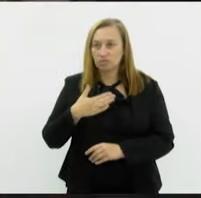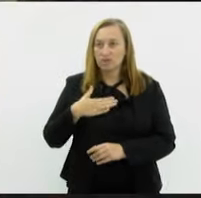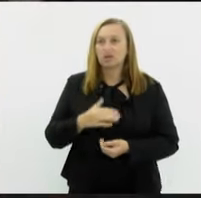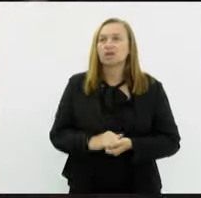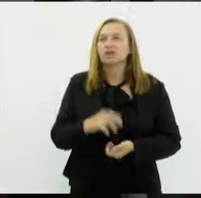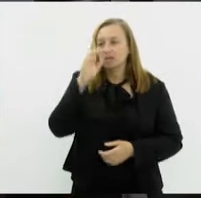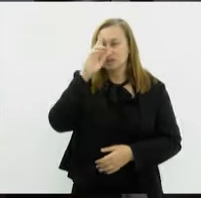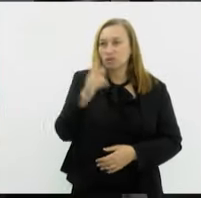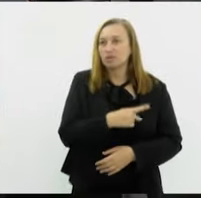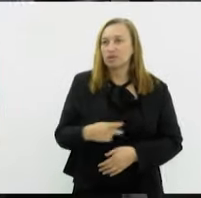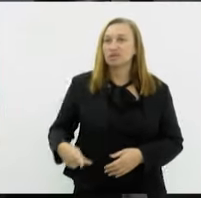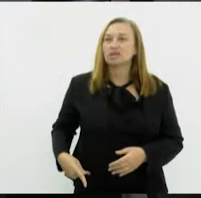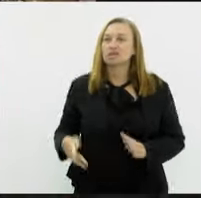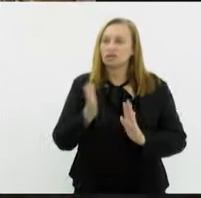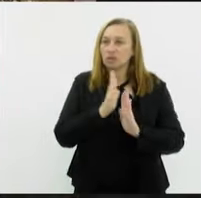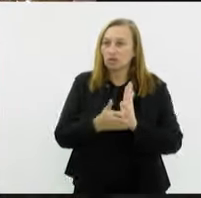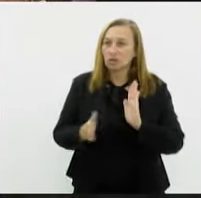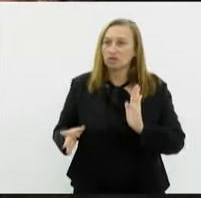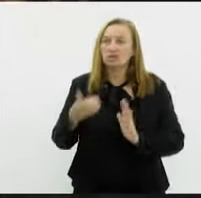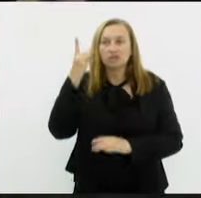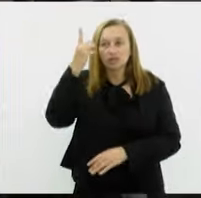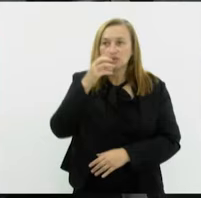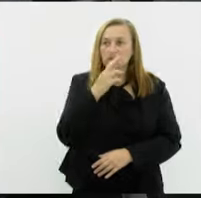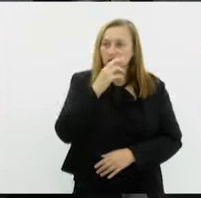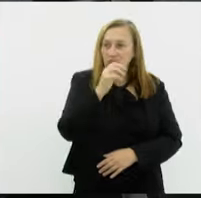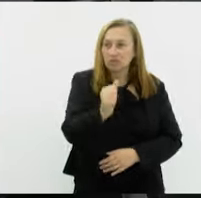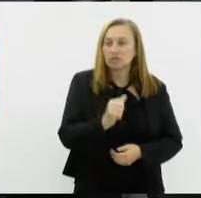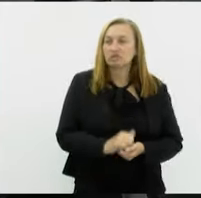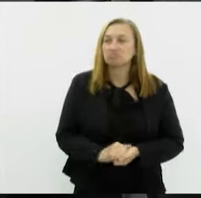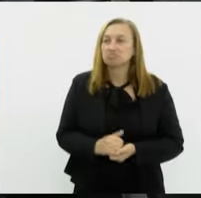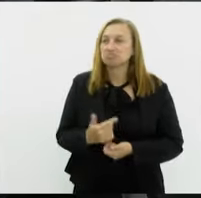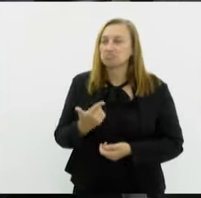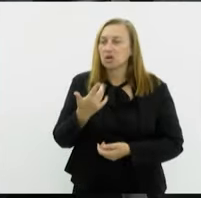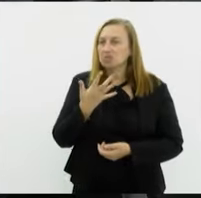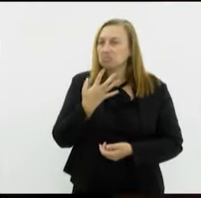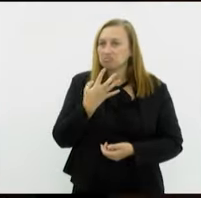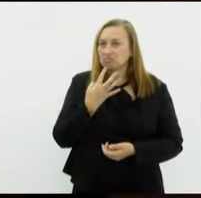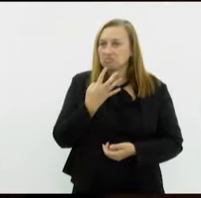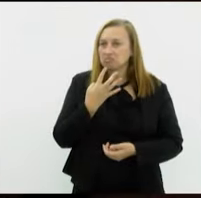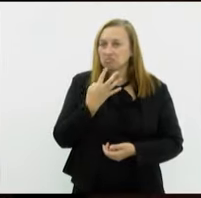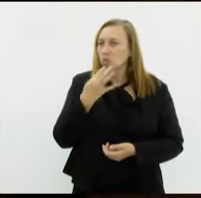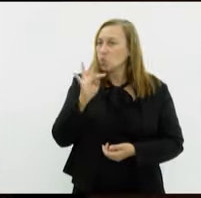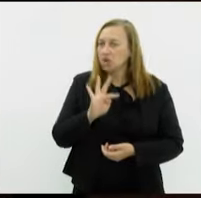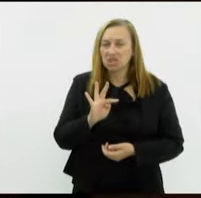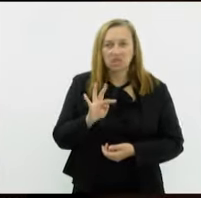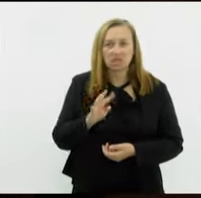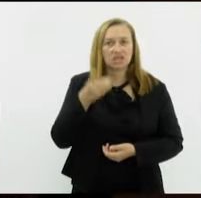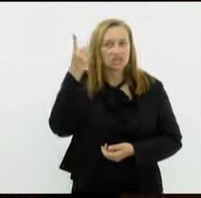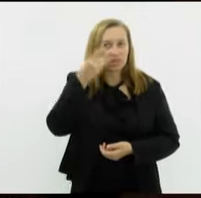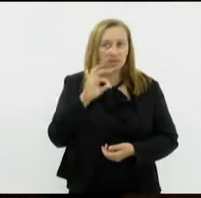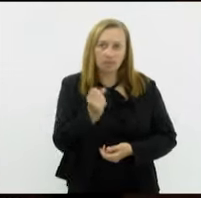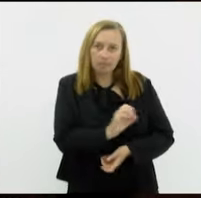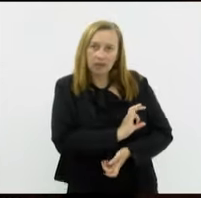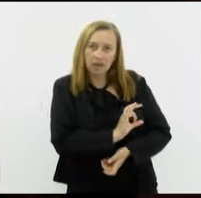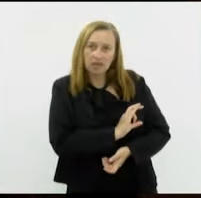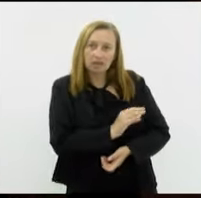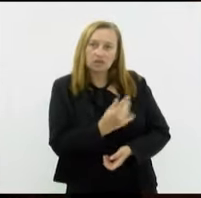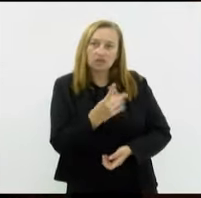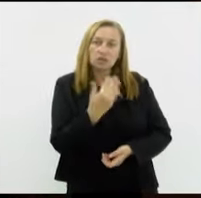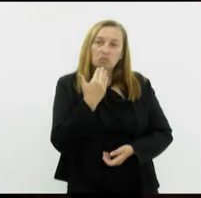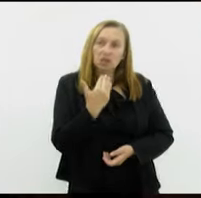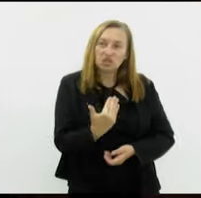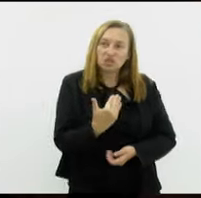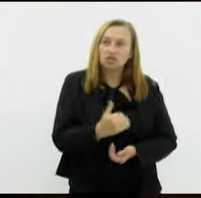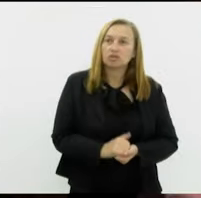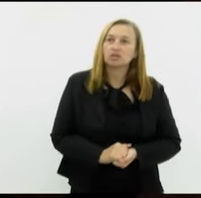Senhor presidente, questão de ordem. Deputado Amorim, por favor. Eu não tinha conhecimento, deputada Marta, da solicitação de Vossa